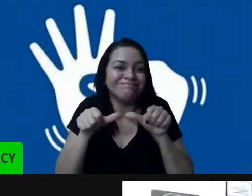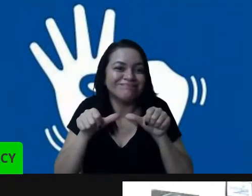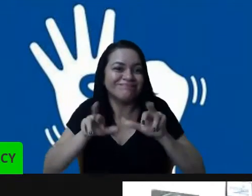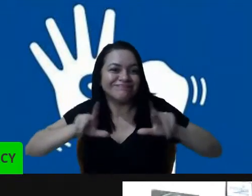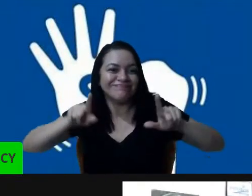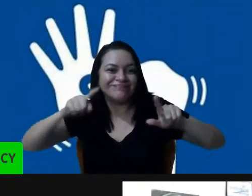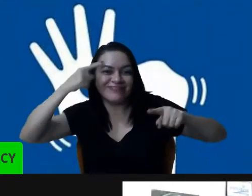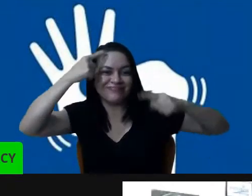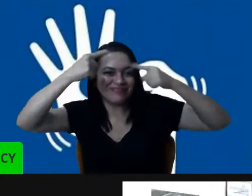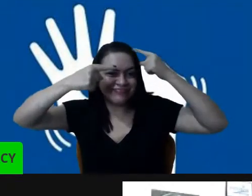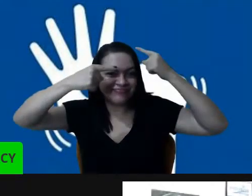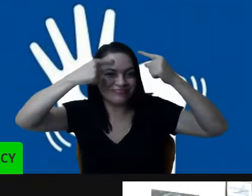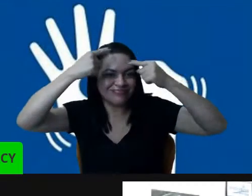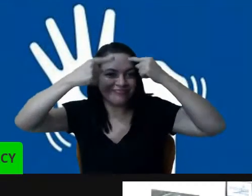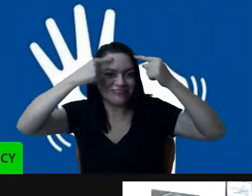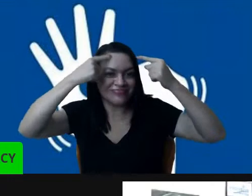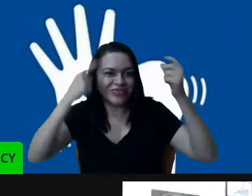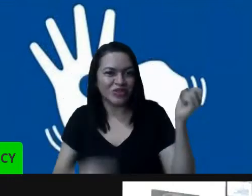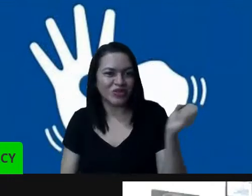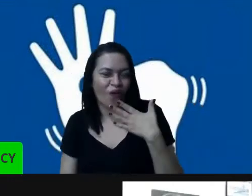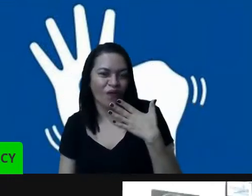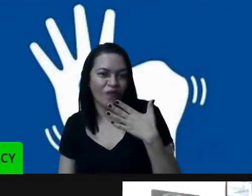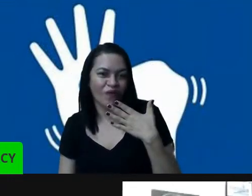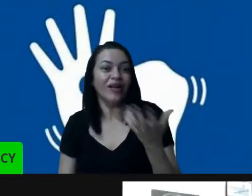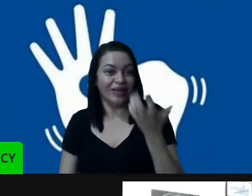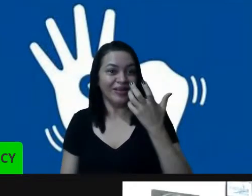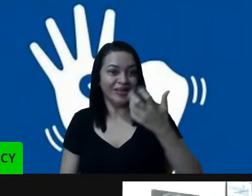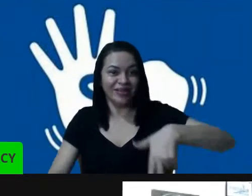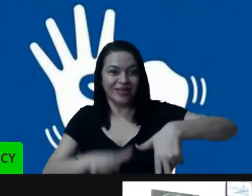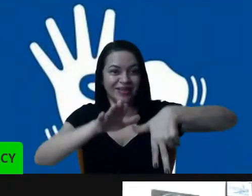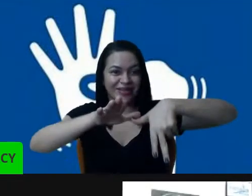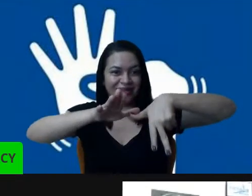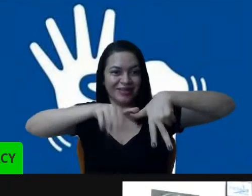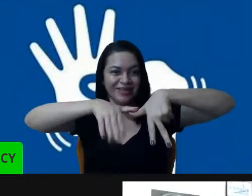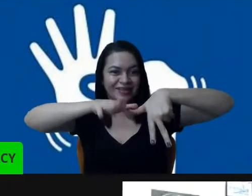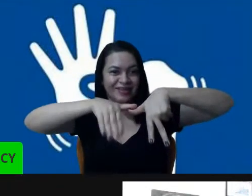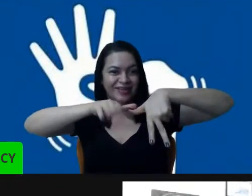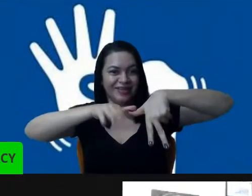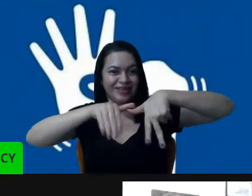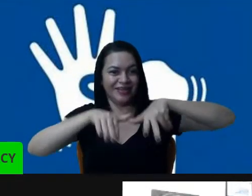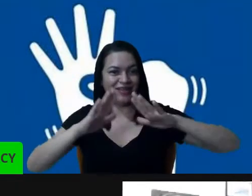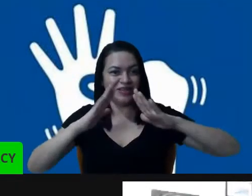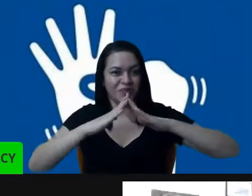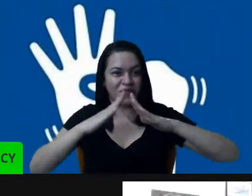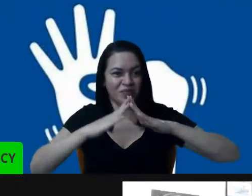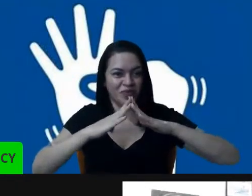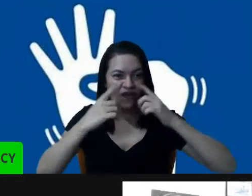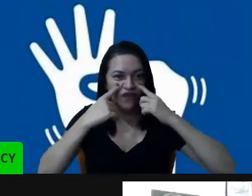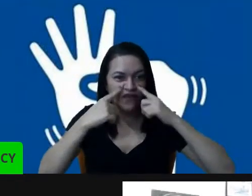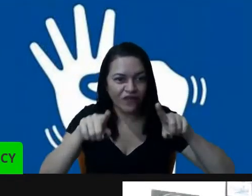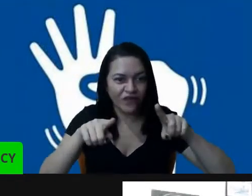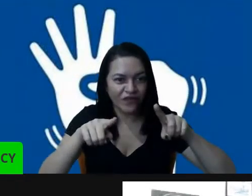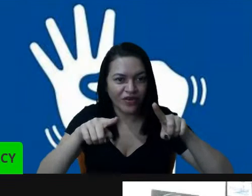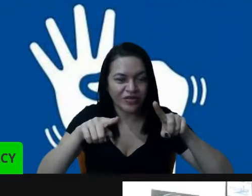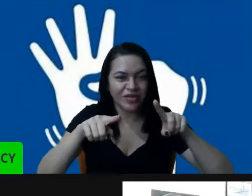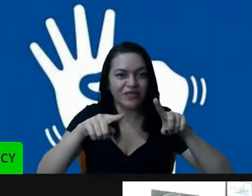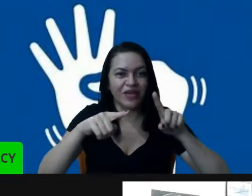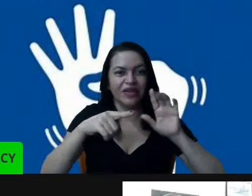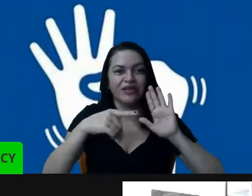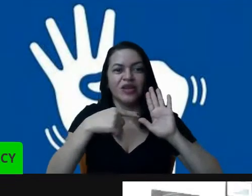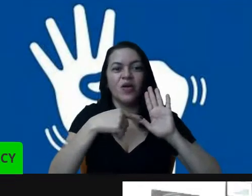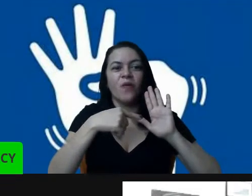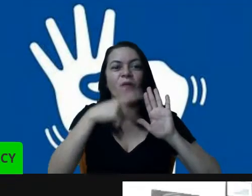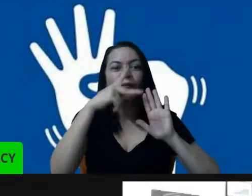uma proposta do Inclusive em Casa, que é interessante dar uma olhada lá na página do projeto. Mas aí a gente sobe a hashtag,